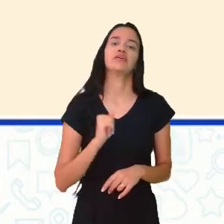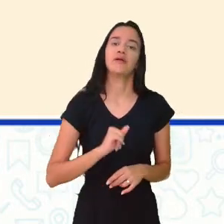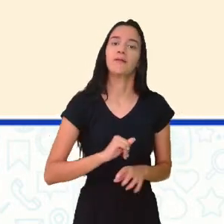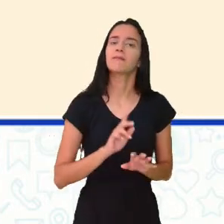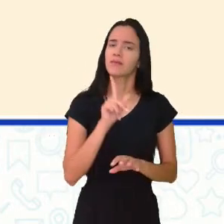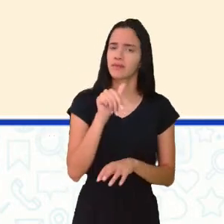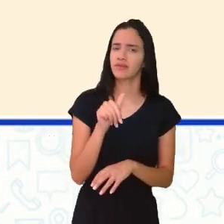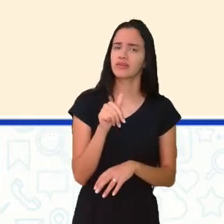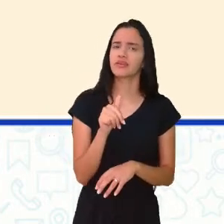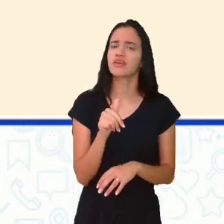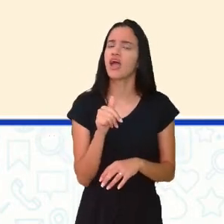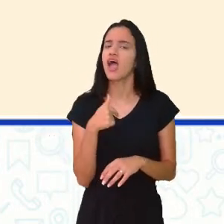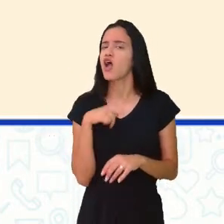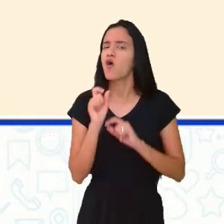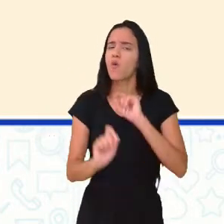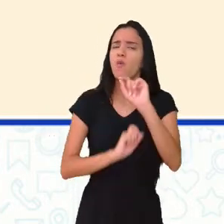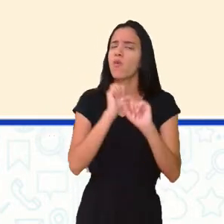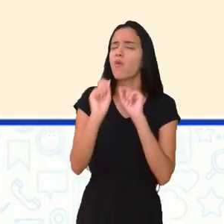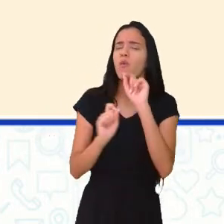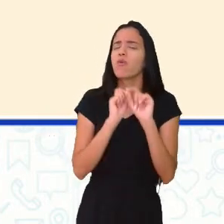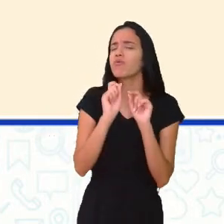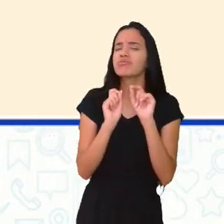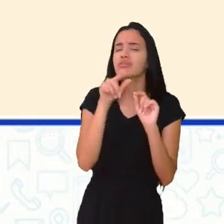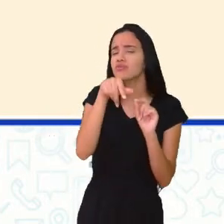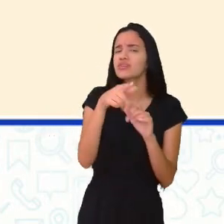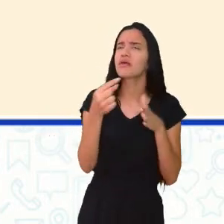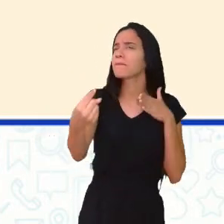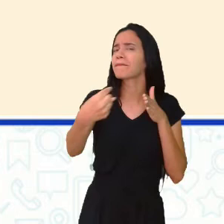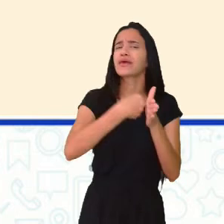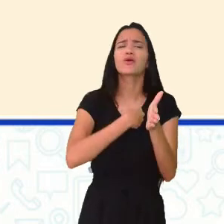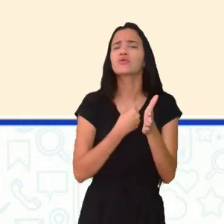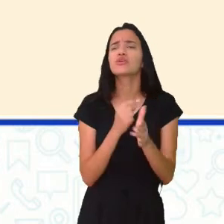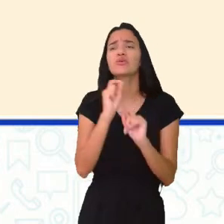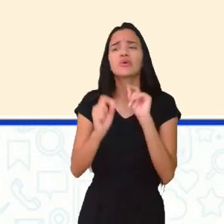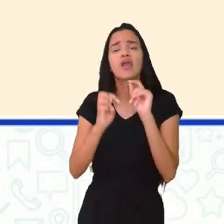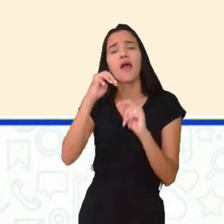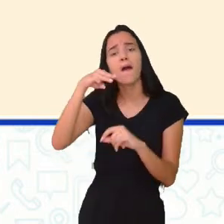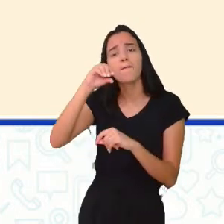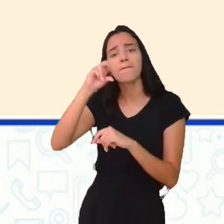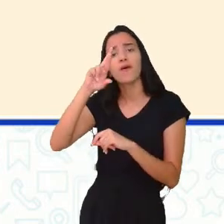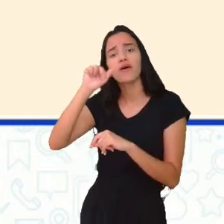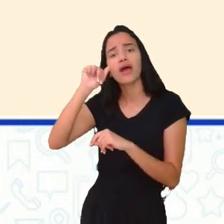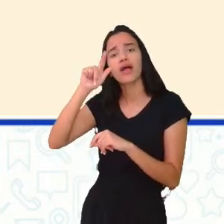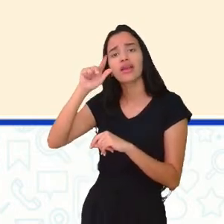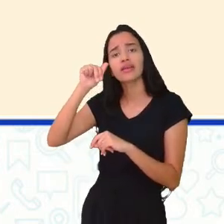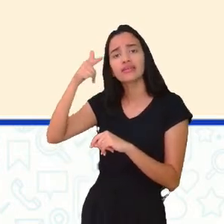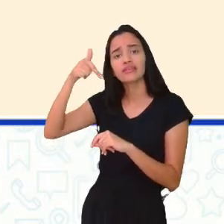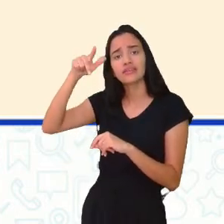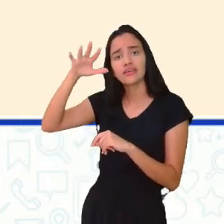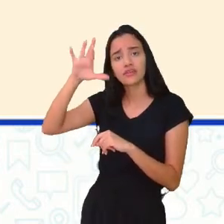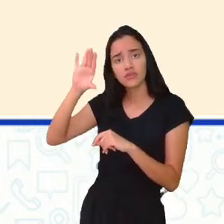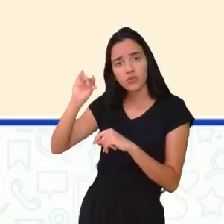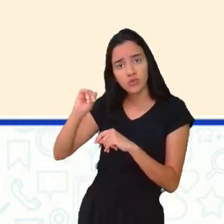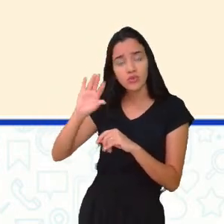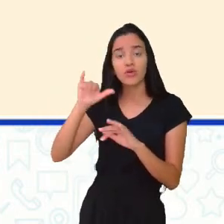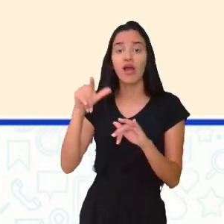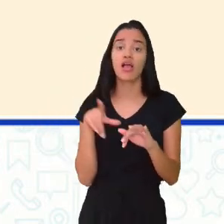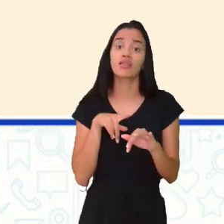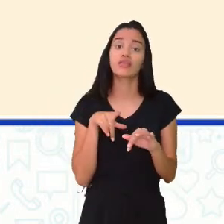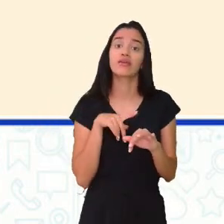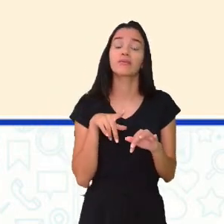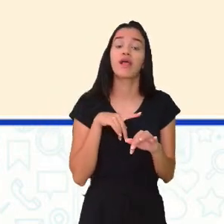Moralizadora, E o que é isso? Vocês devem estar perguntando assim, o que é isso, professora? Ela distingue, ela serve